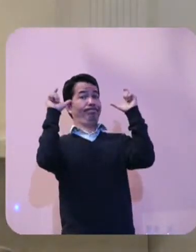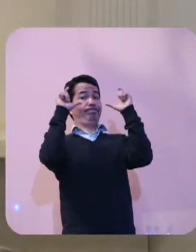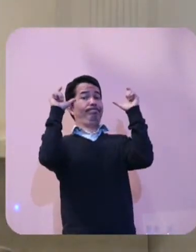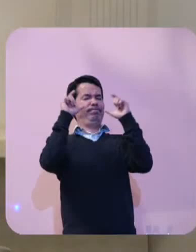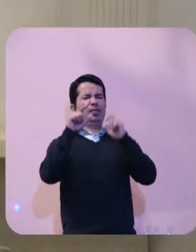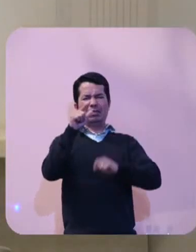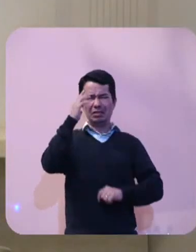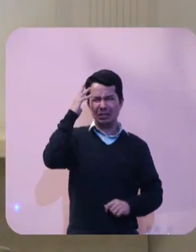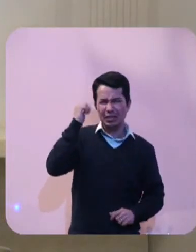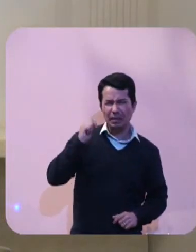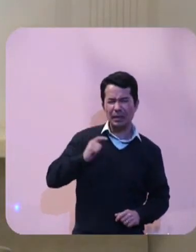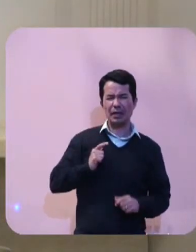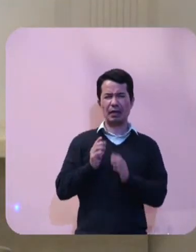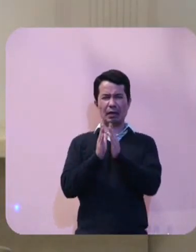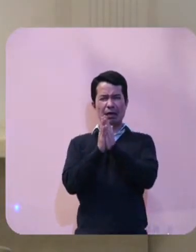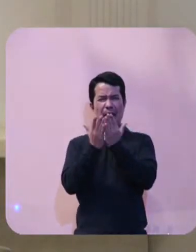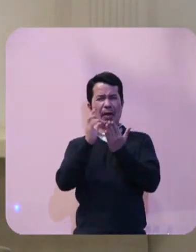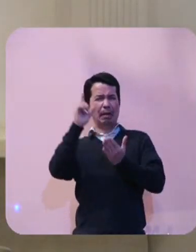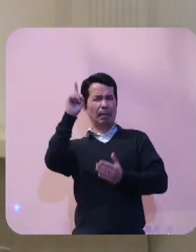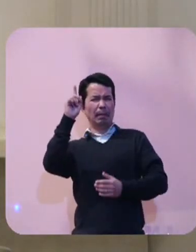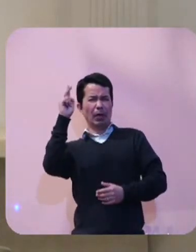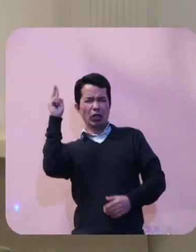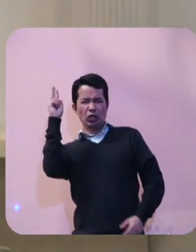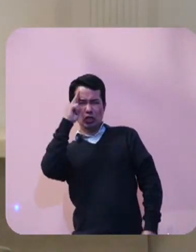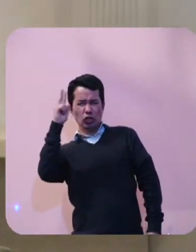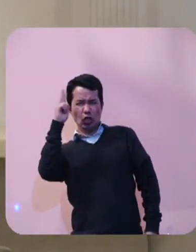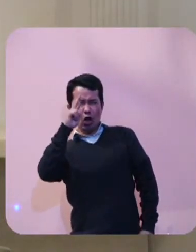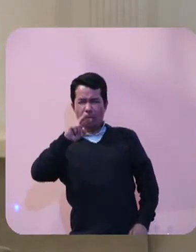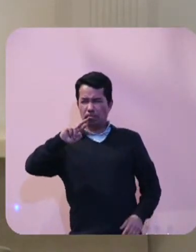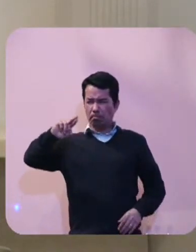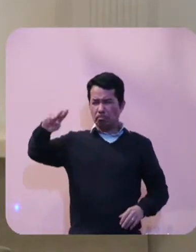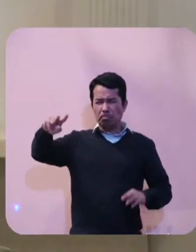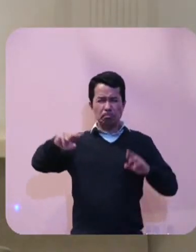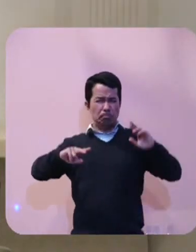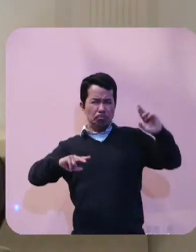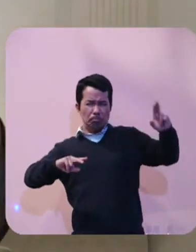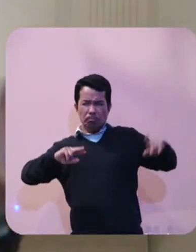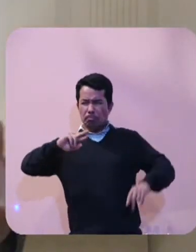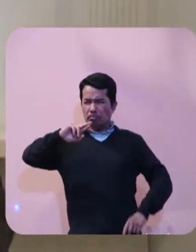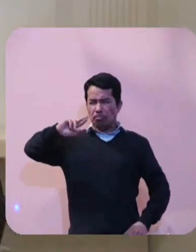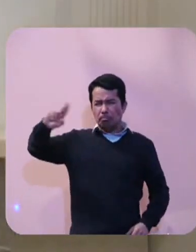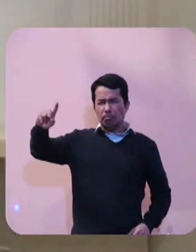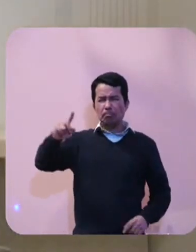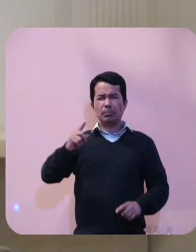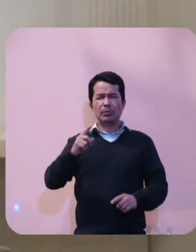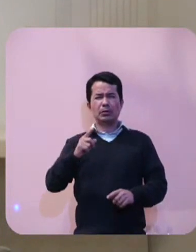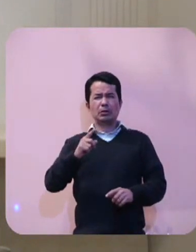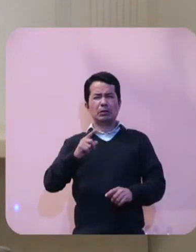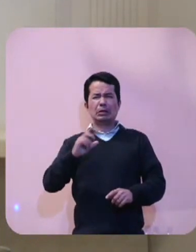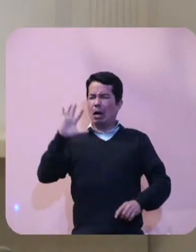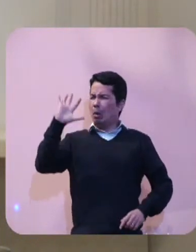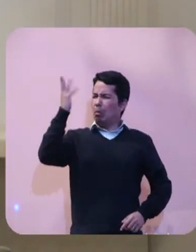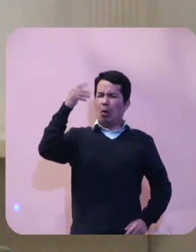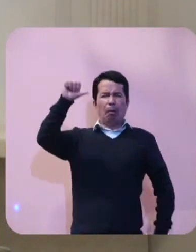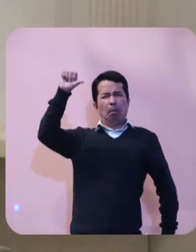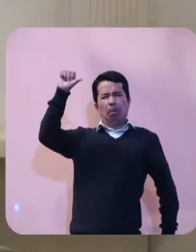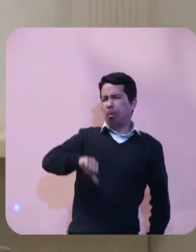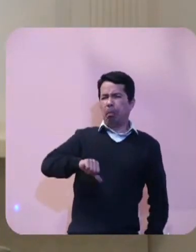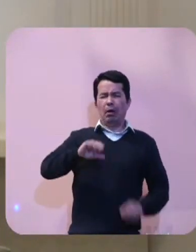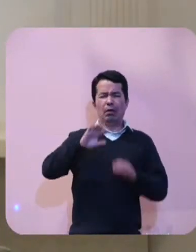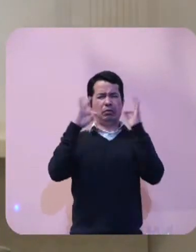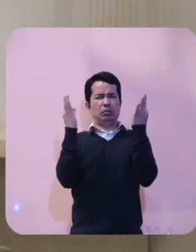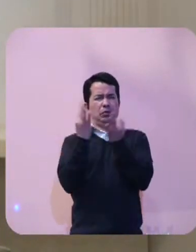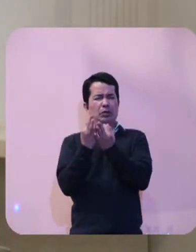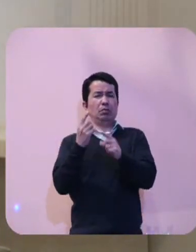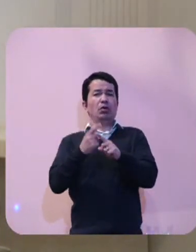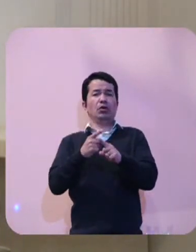verdadeiras tragédias familiares que surgiram porque o coração dos filhos não foi tratado pelos pais. No caso